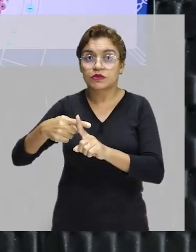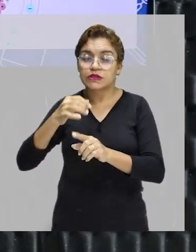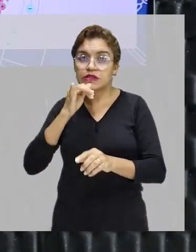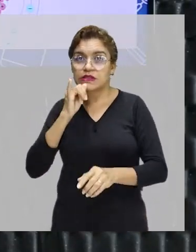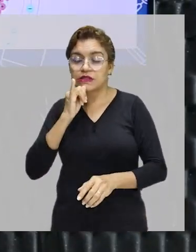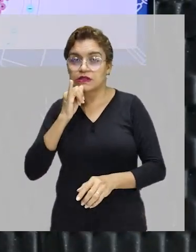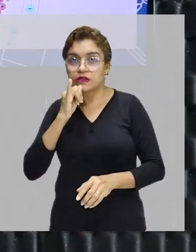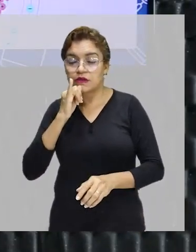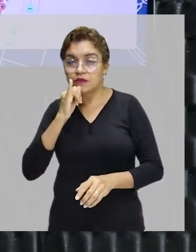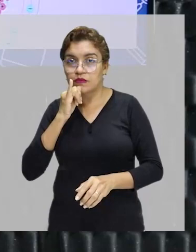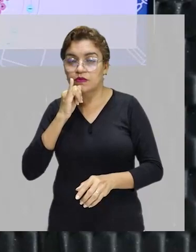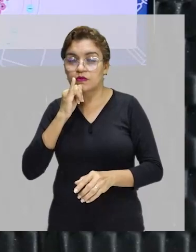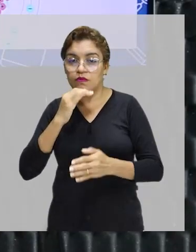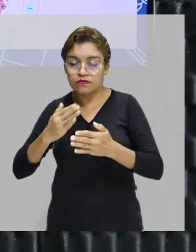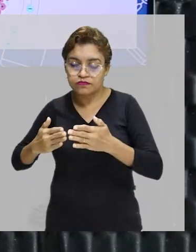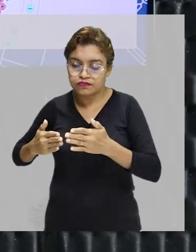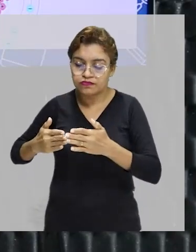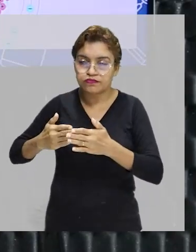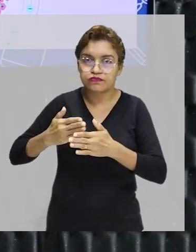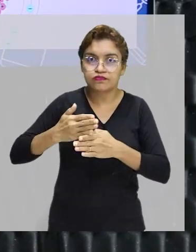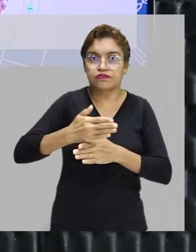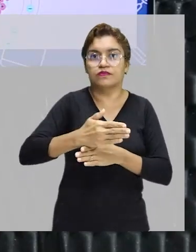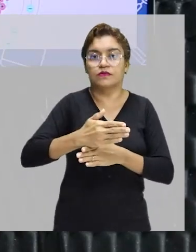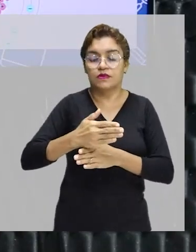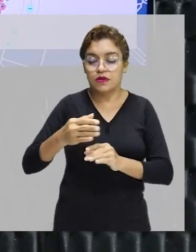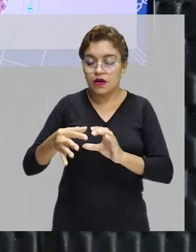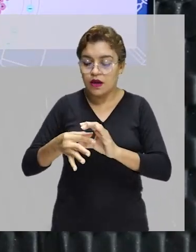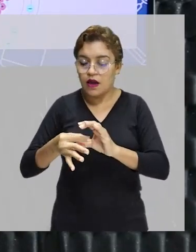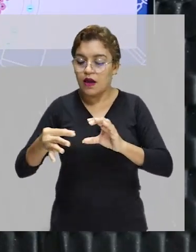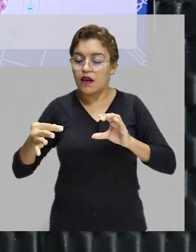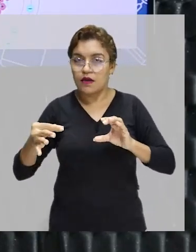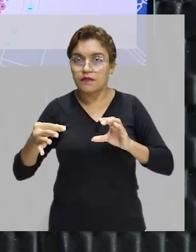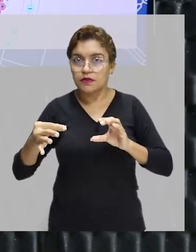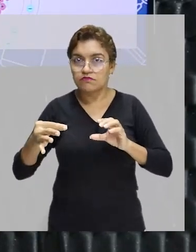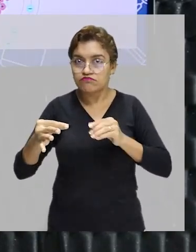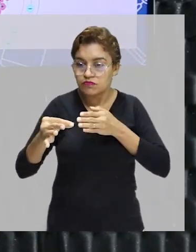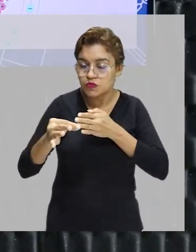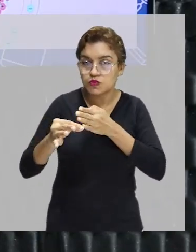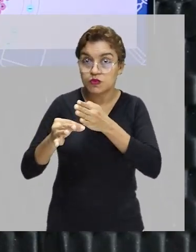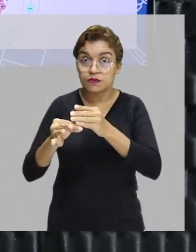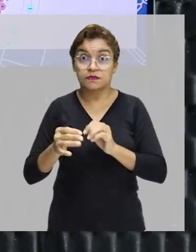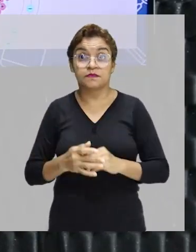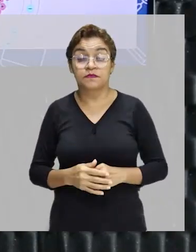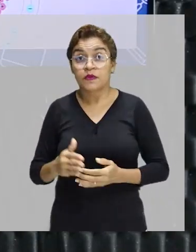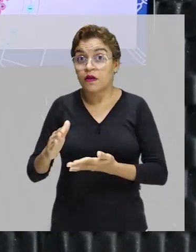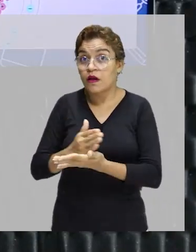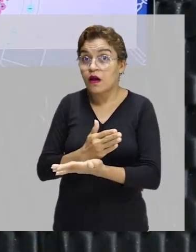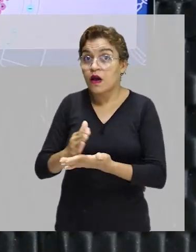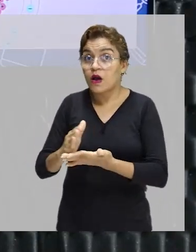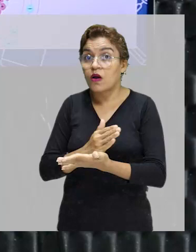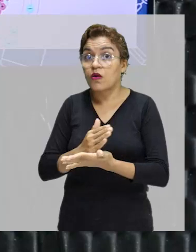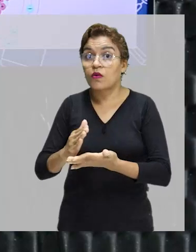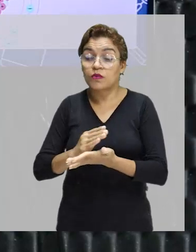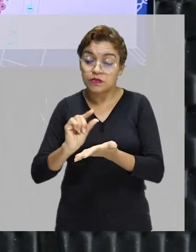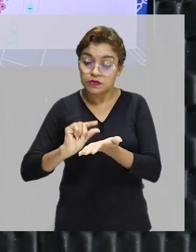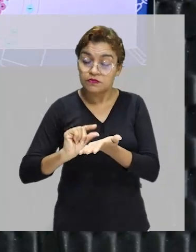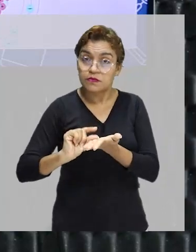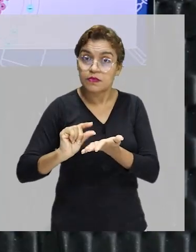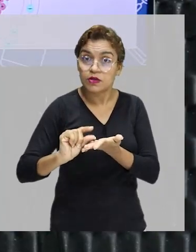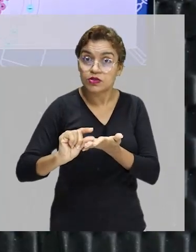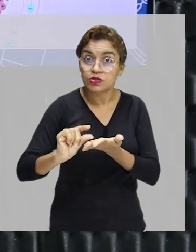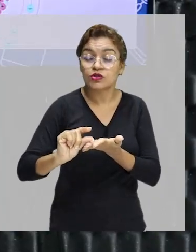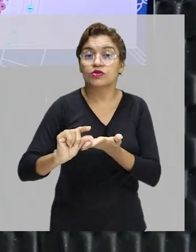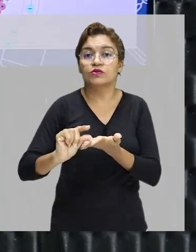sem sofrer nenhum desvio a lâmina de ouro, ok? Alguns dessas partículas